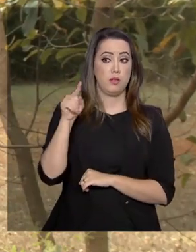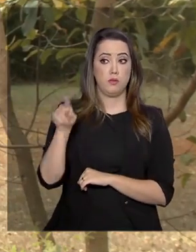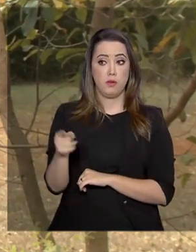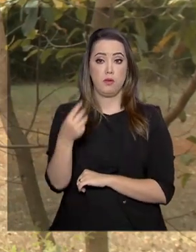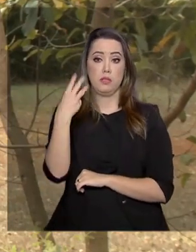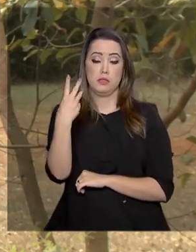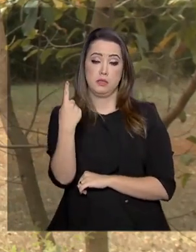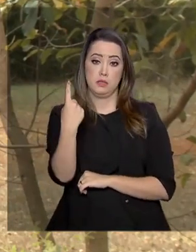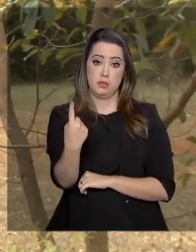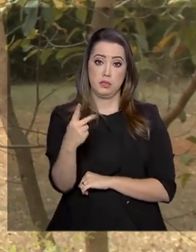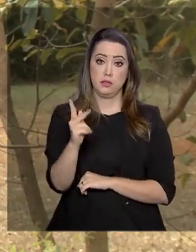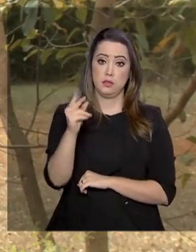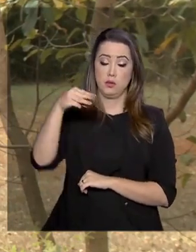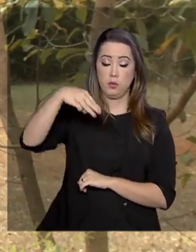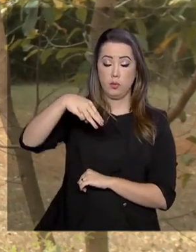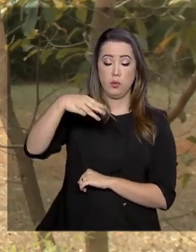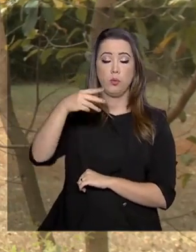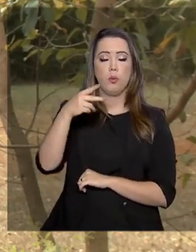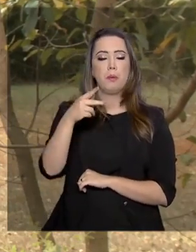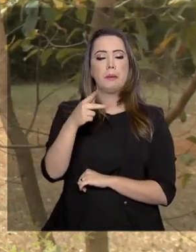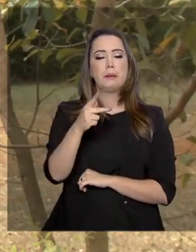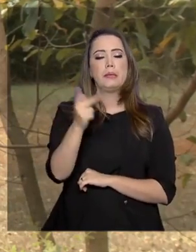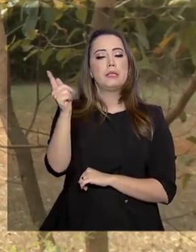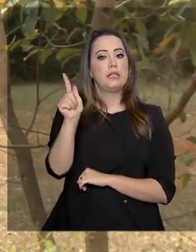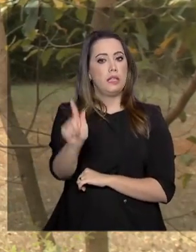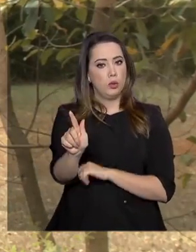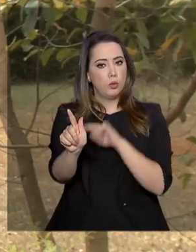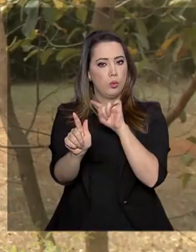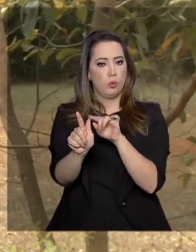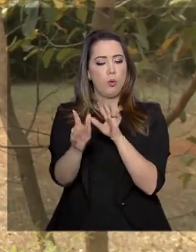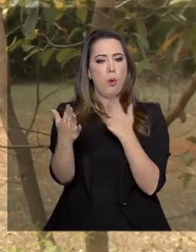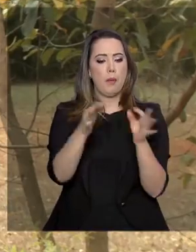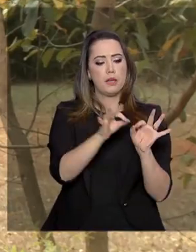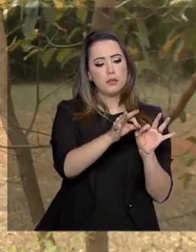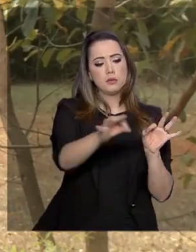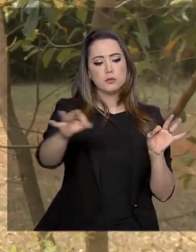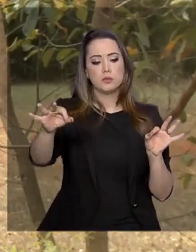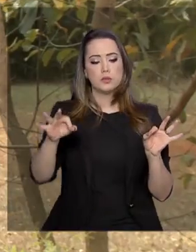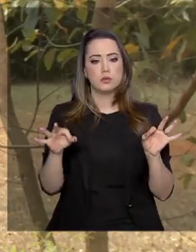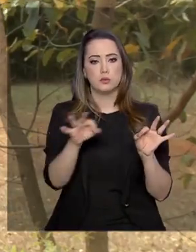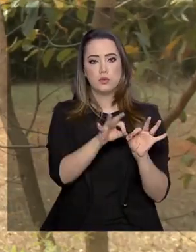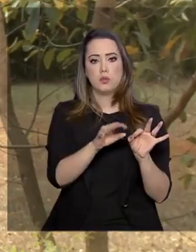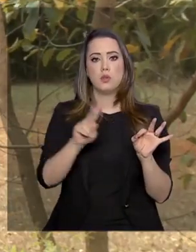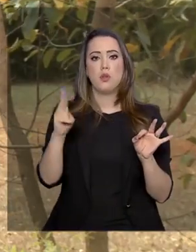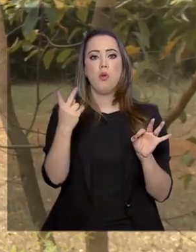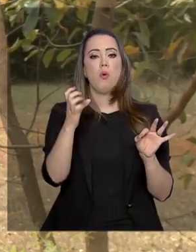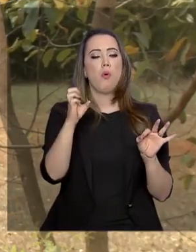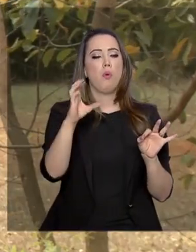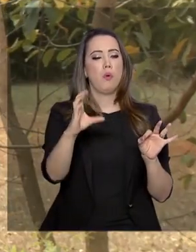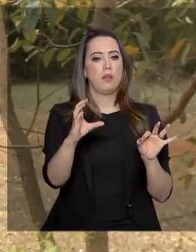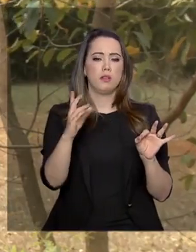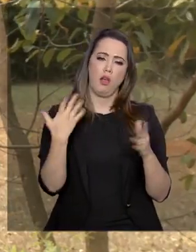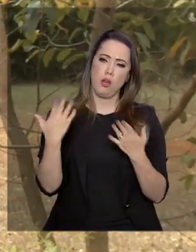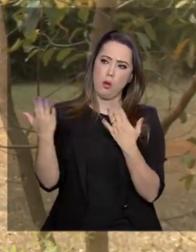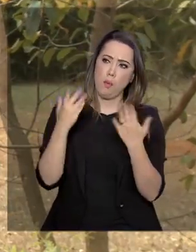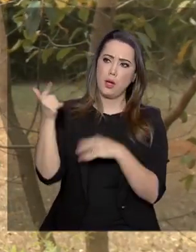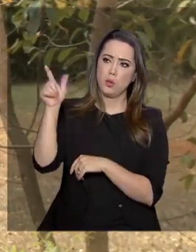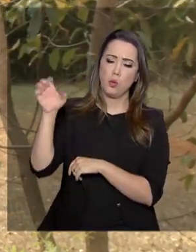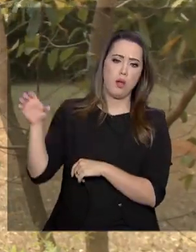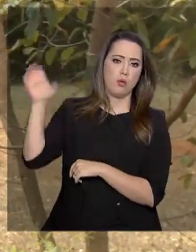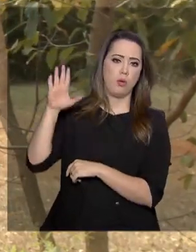defensivos por hectare cultivado. E só para se ter uma ideia, nos países baixos esse número é de 9